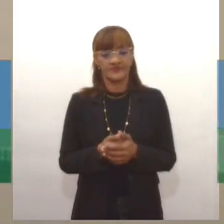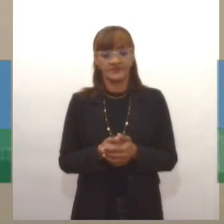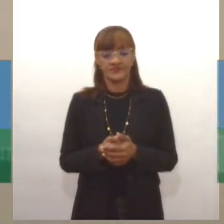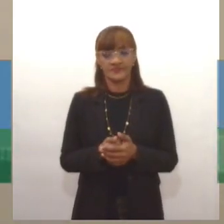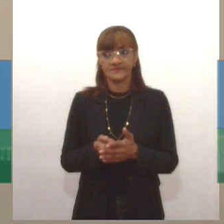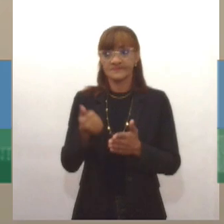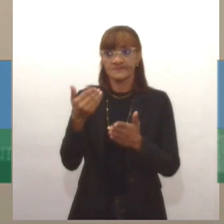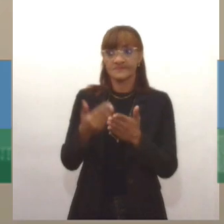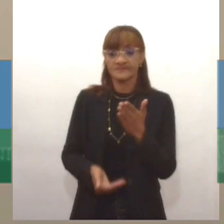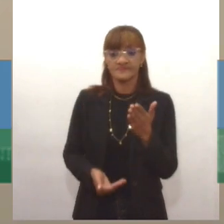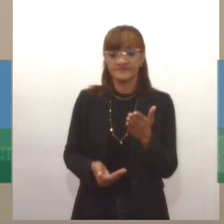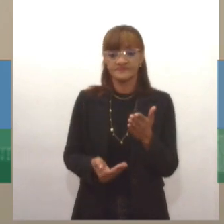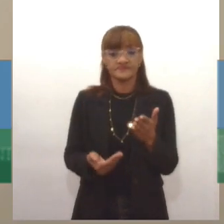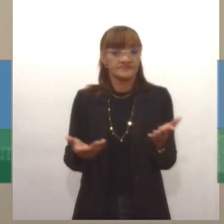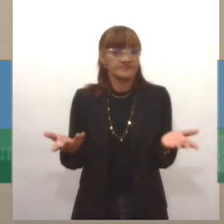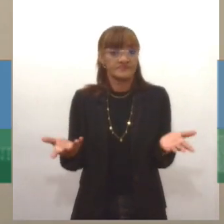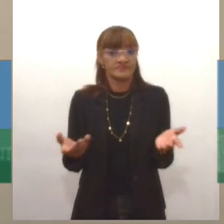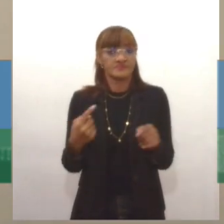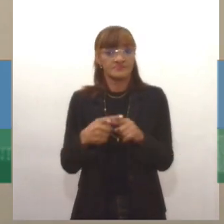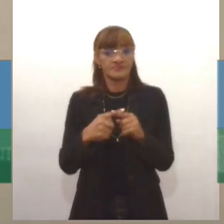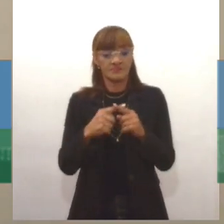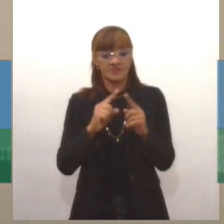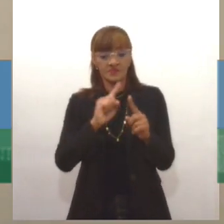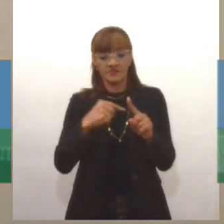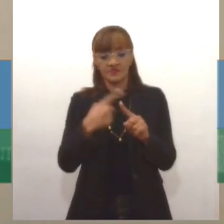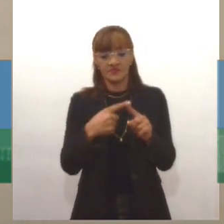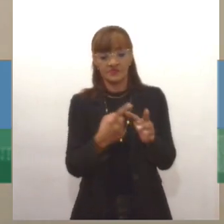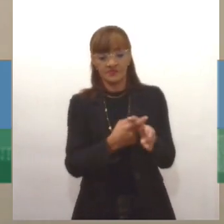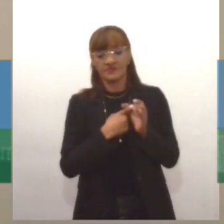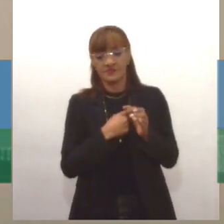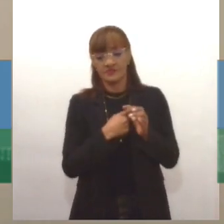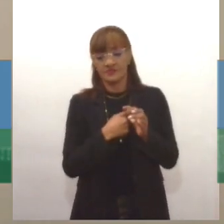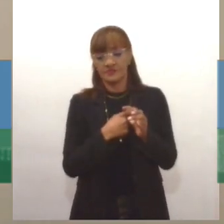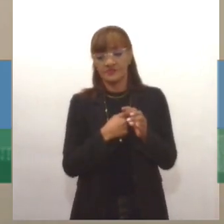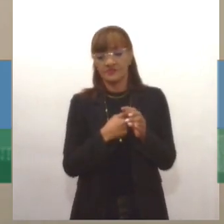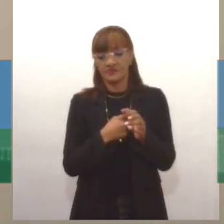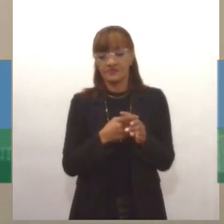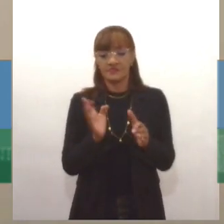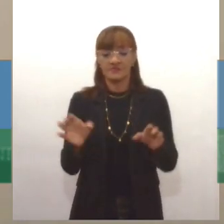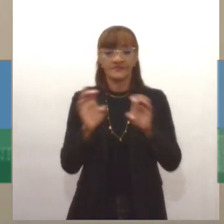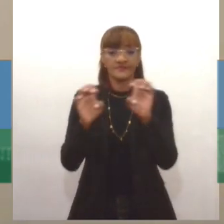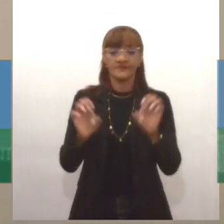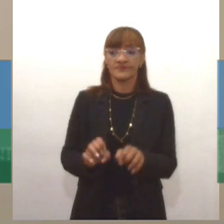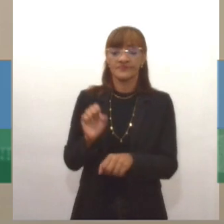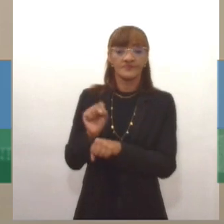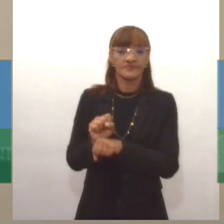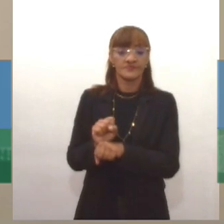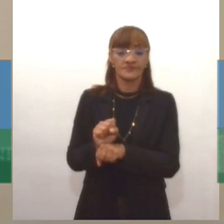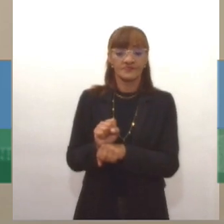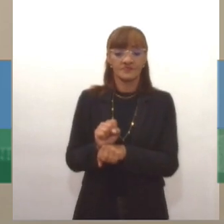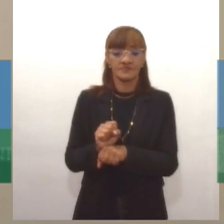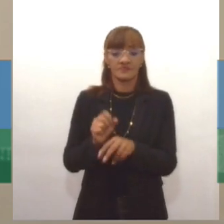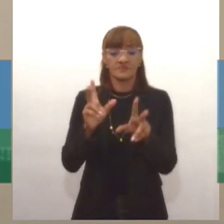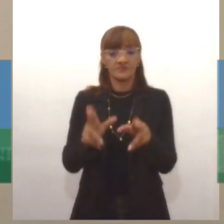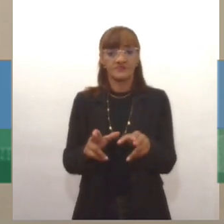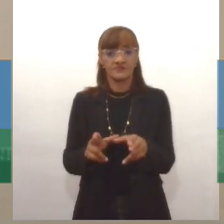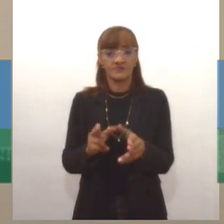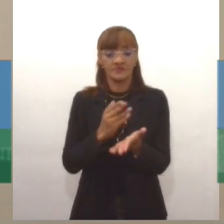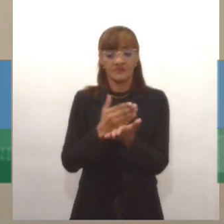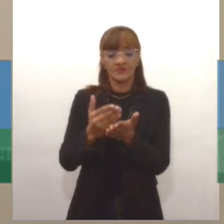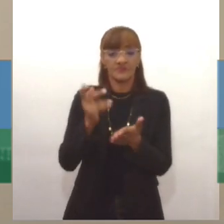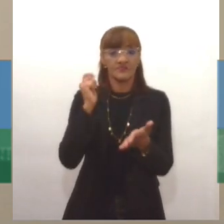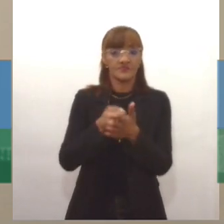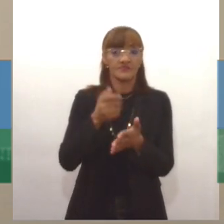e paralisa a estrutura pelo endividamento público, paralisa a prestação de diversos